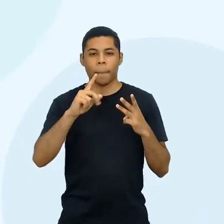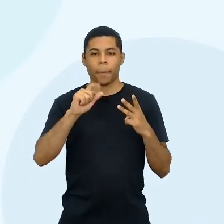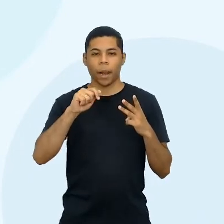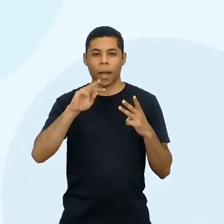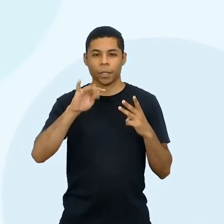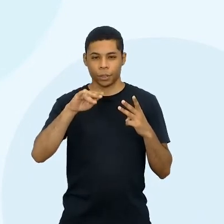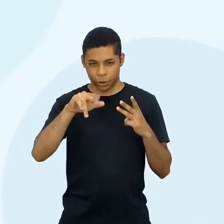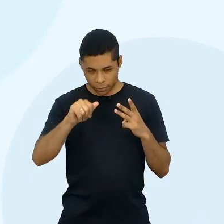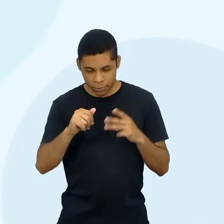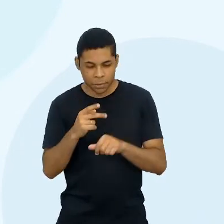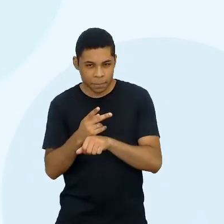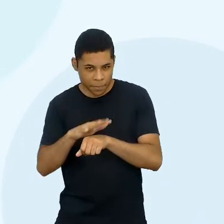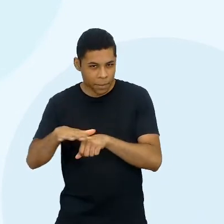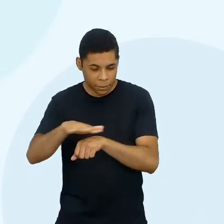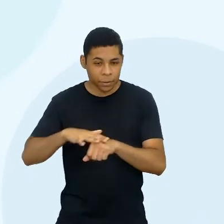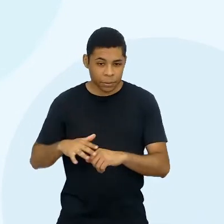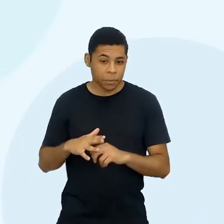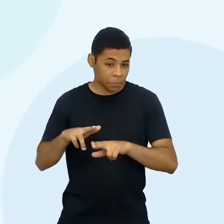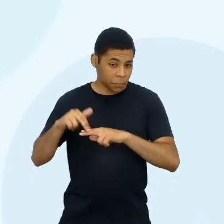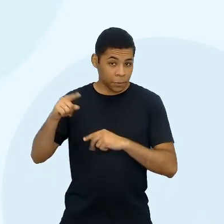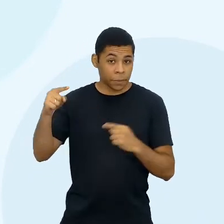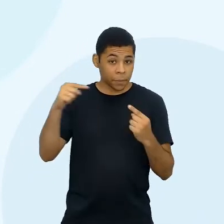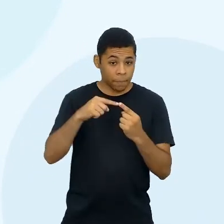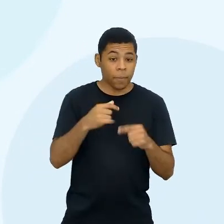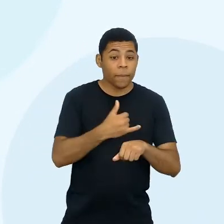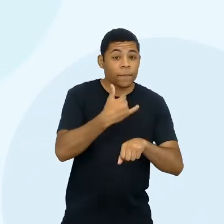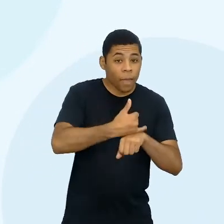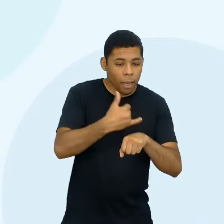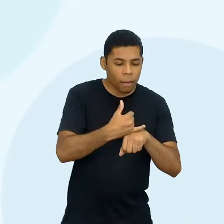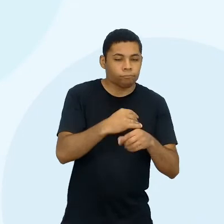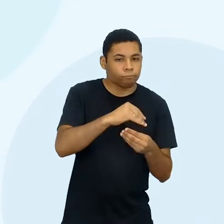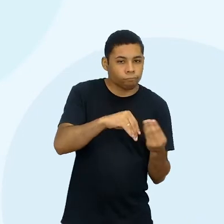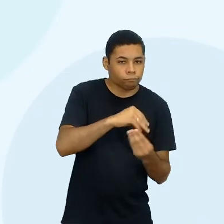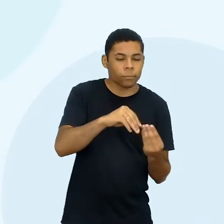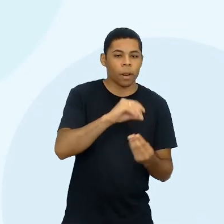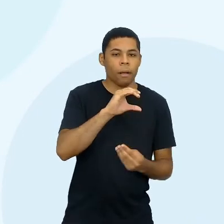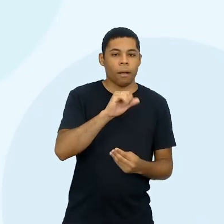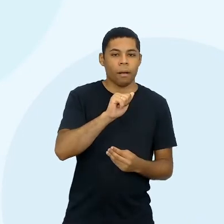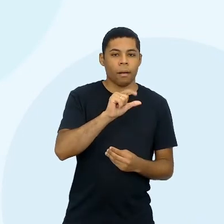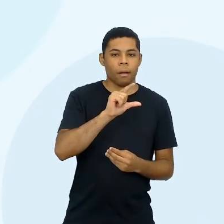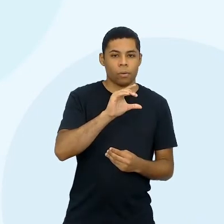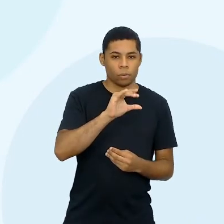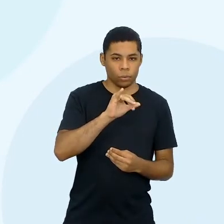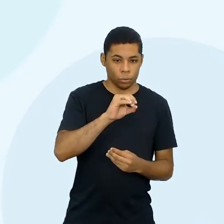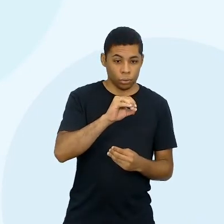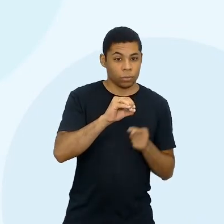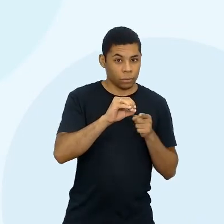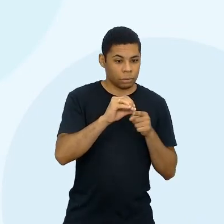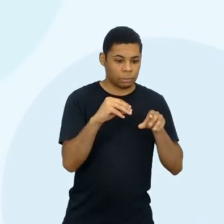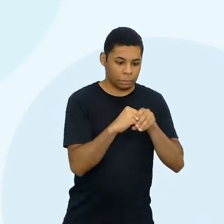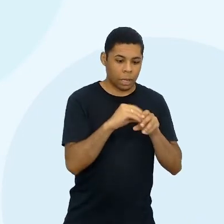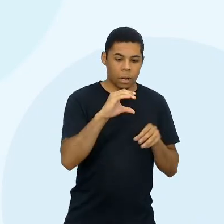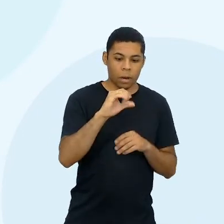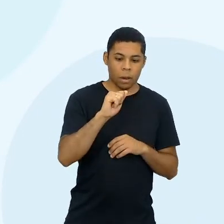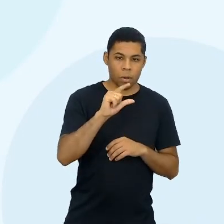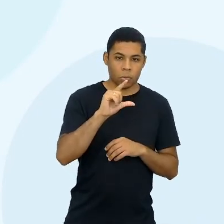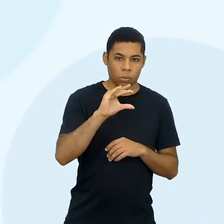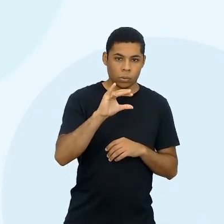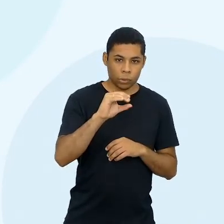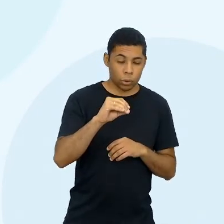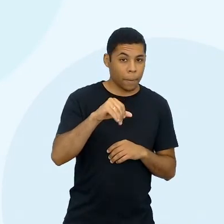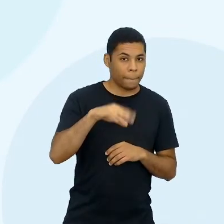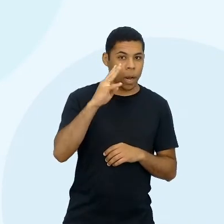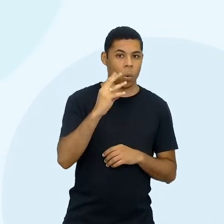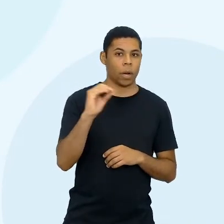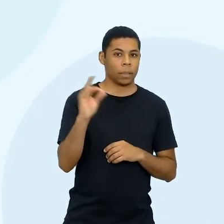aí nessa relação aí com ferro e cálcio, né, tem mais de 40% de cálcio aí, tá certo? Então veja que